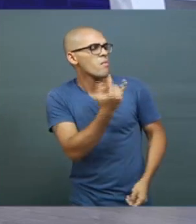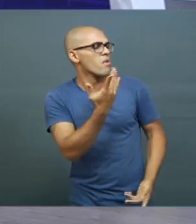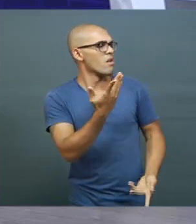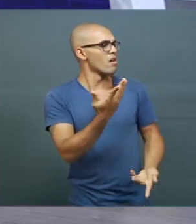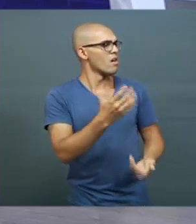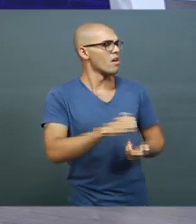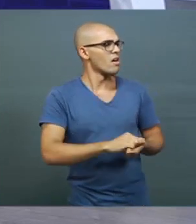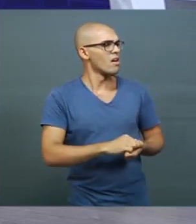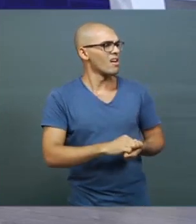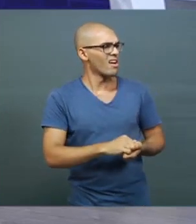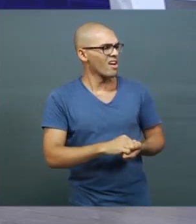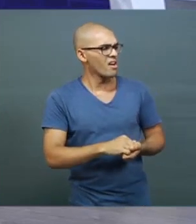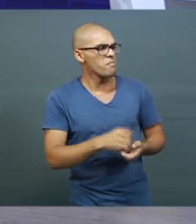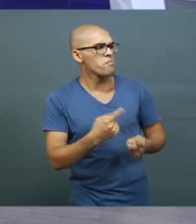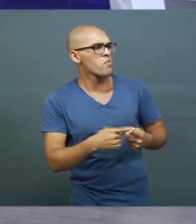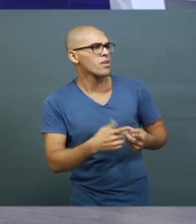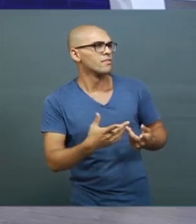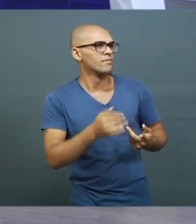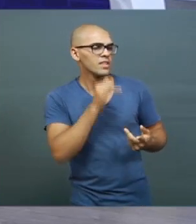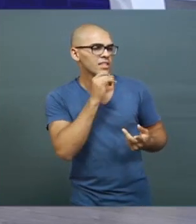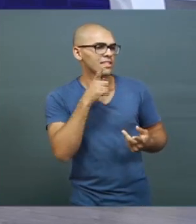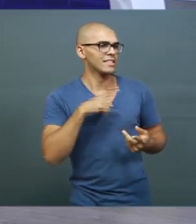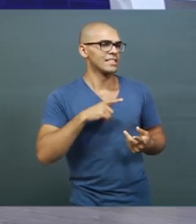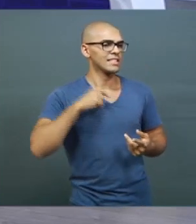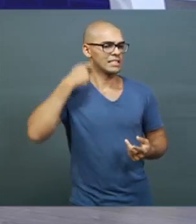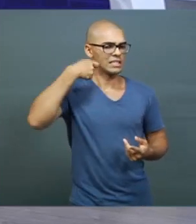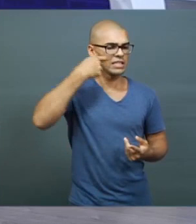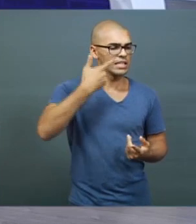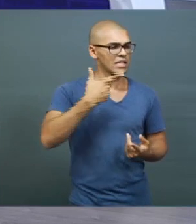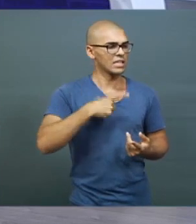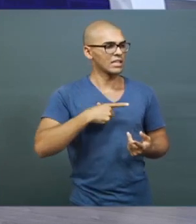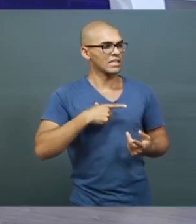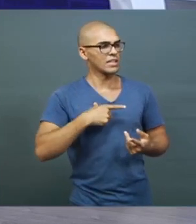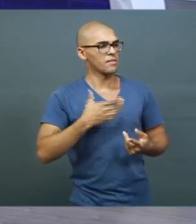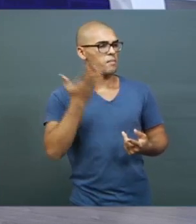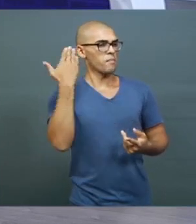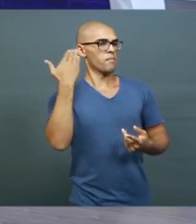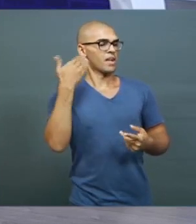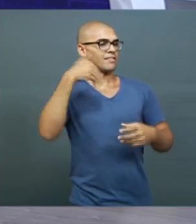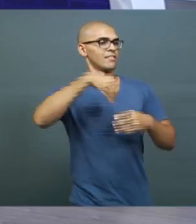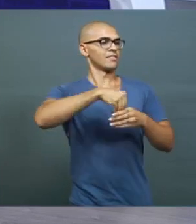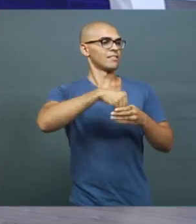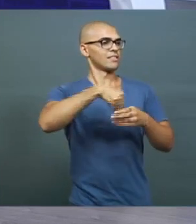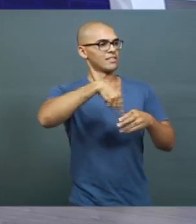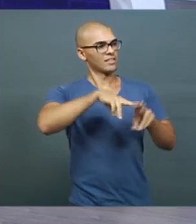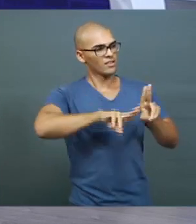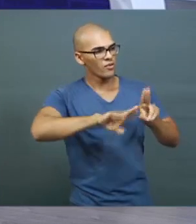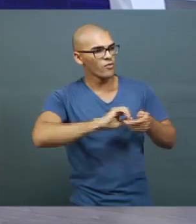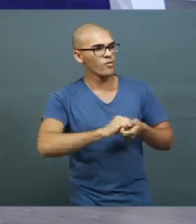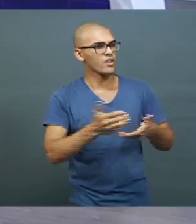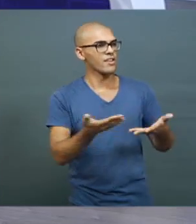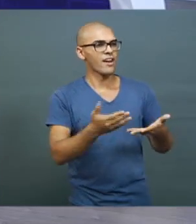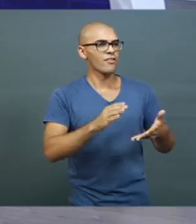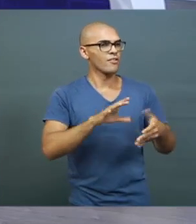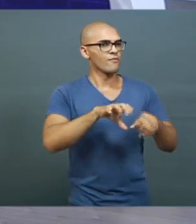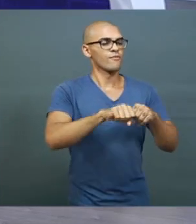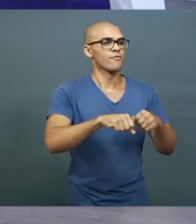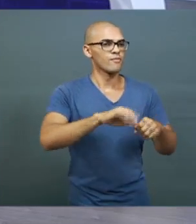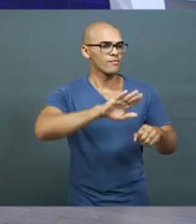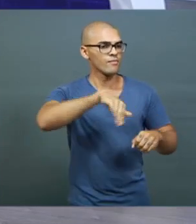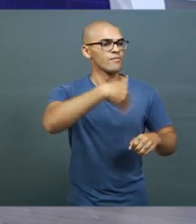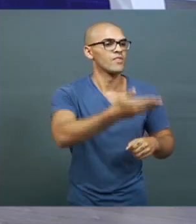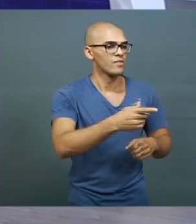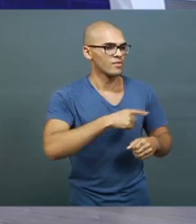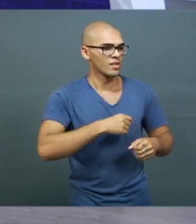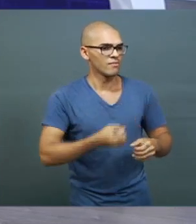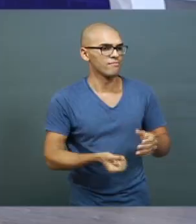esses atores, esses artistas que estavam na universidade e agora estão aí produzindo, né, mais peças teatrais, mais cultura